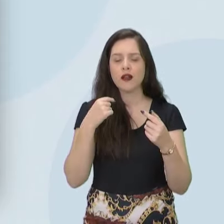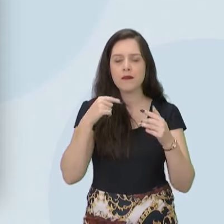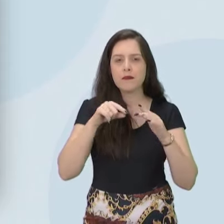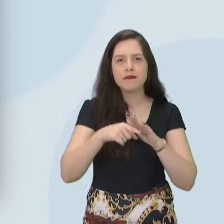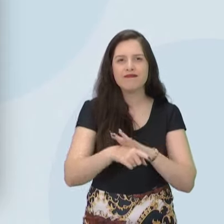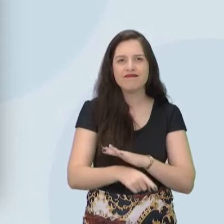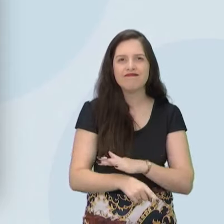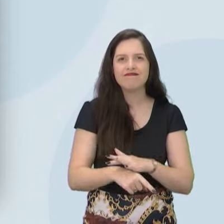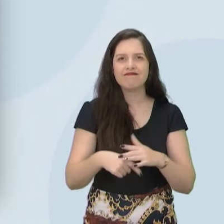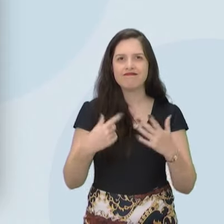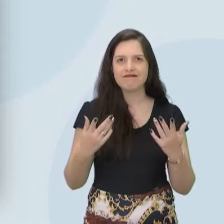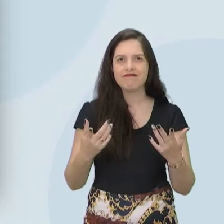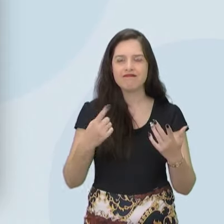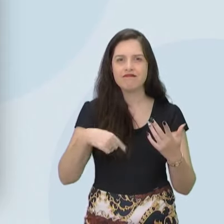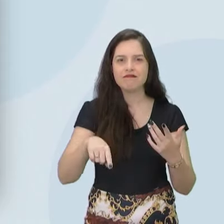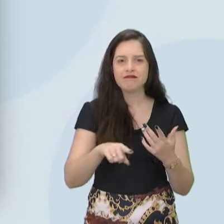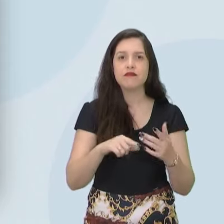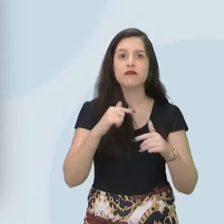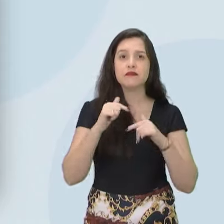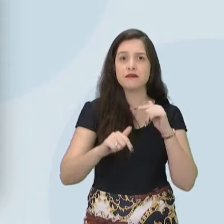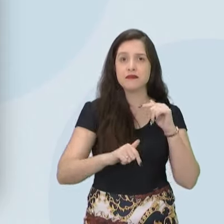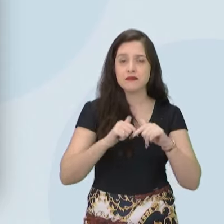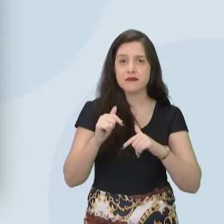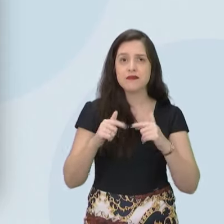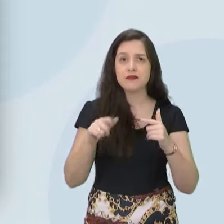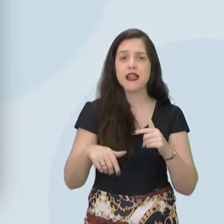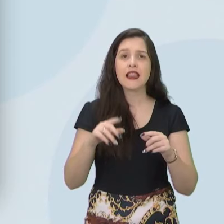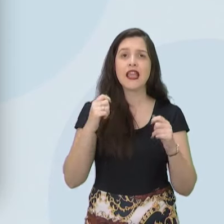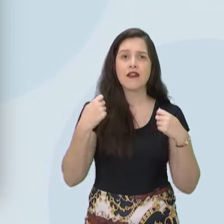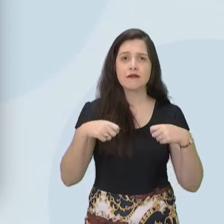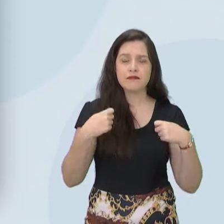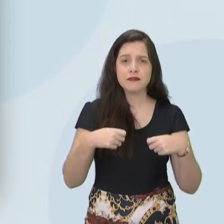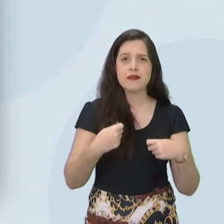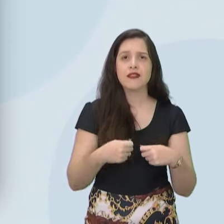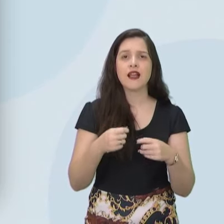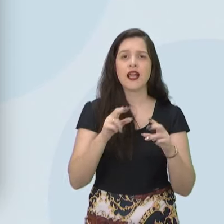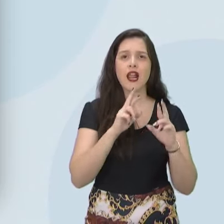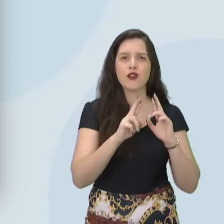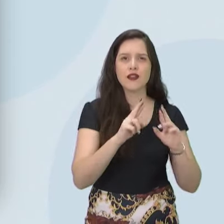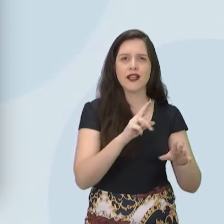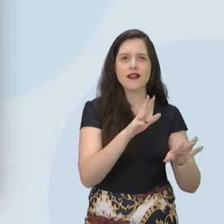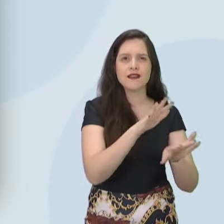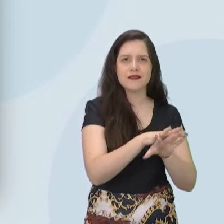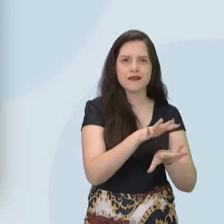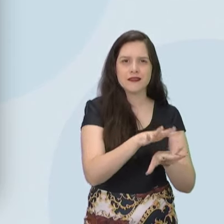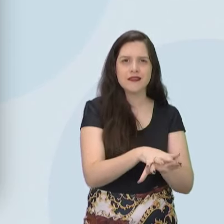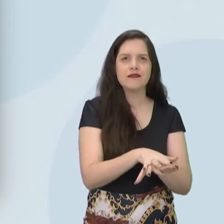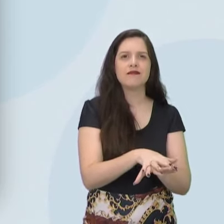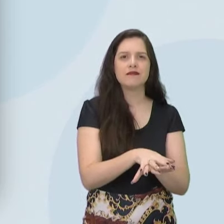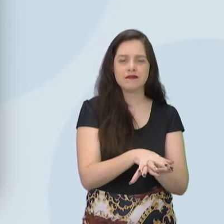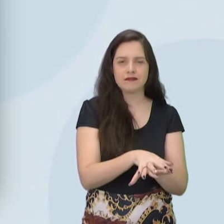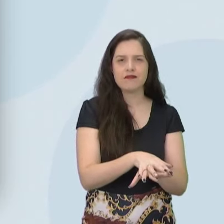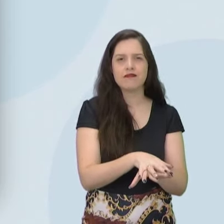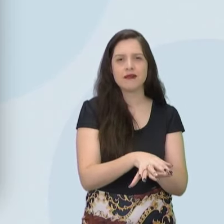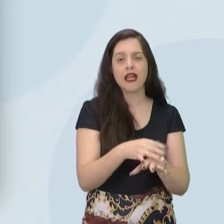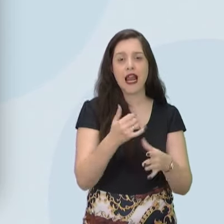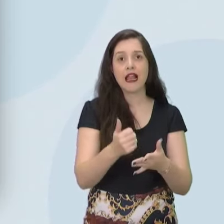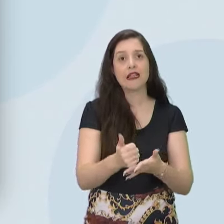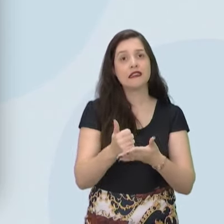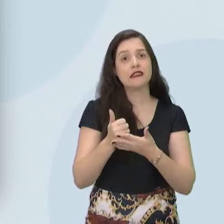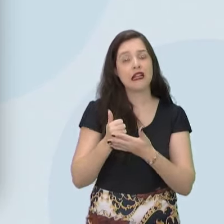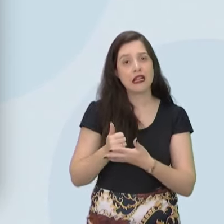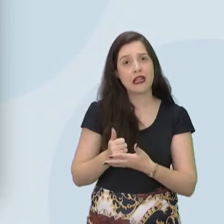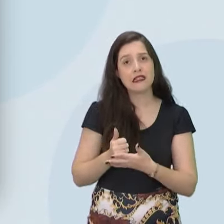né, aquelas habilidades da formação geral básica, né, principalmente aí na área da matemática, nesse caso, certo? Então, elas trazem